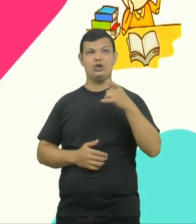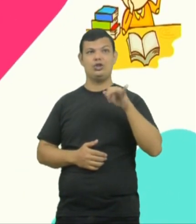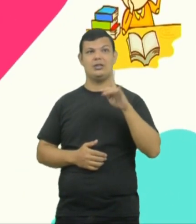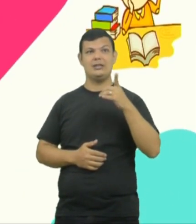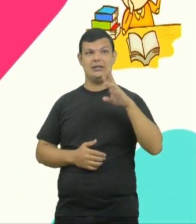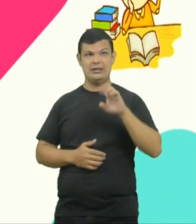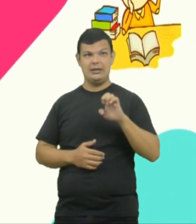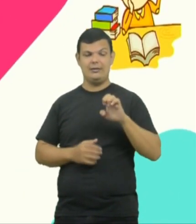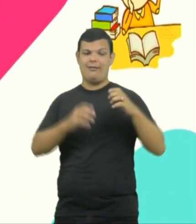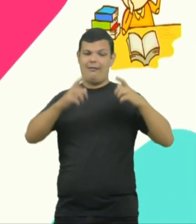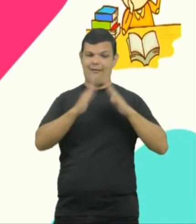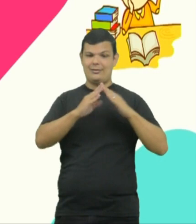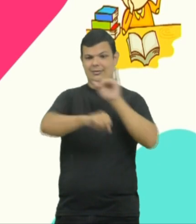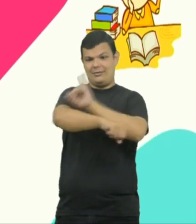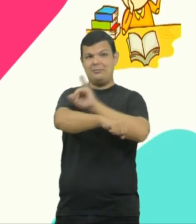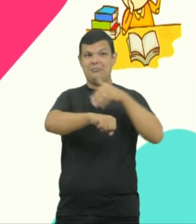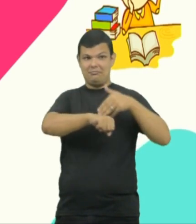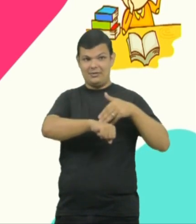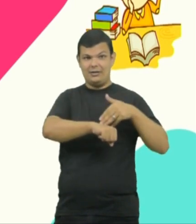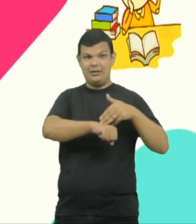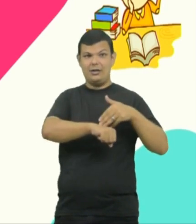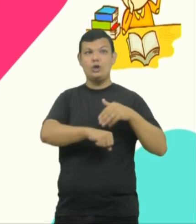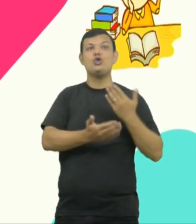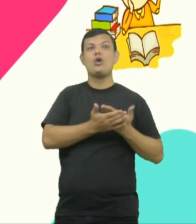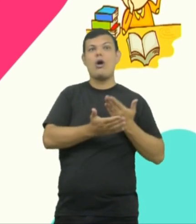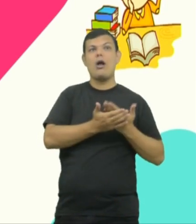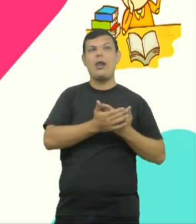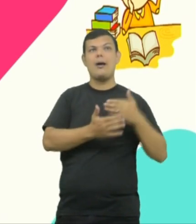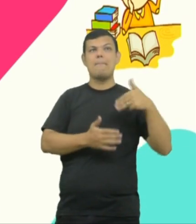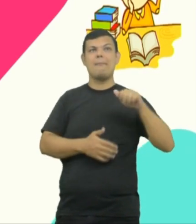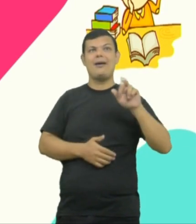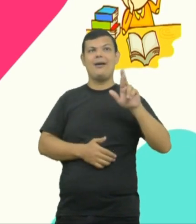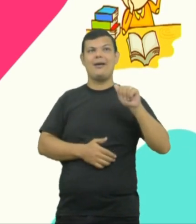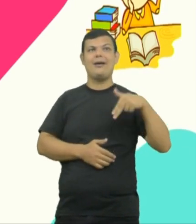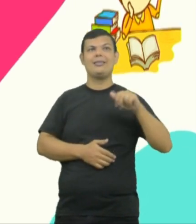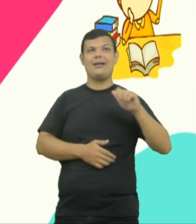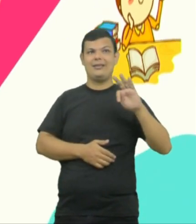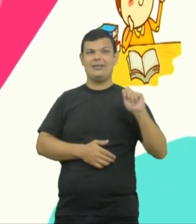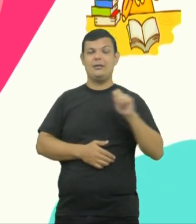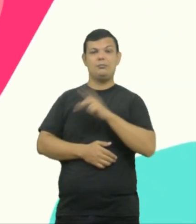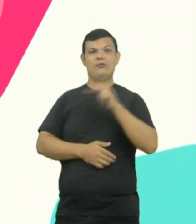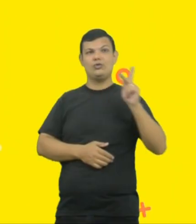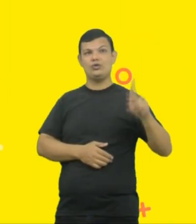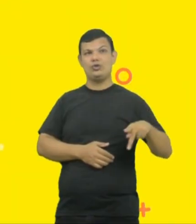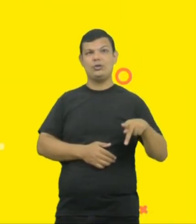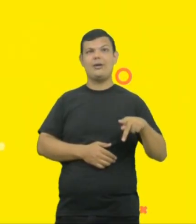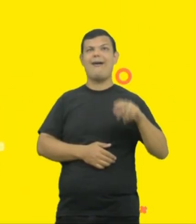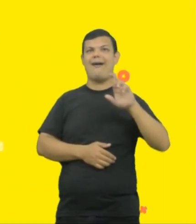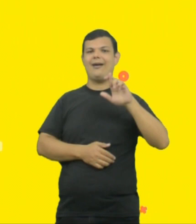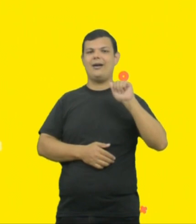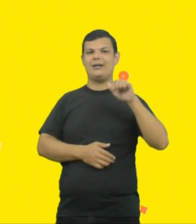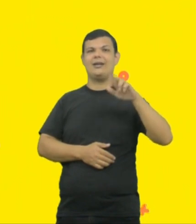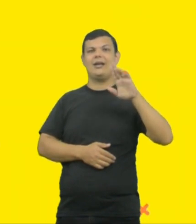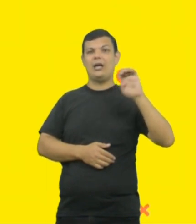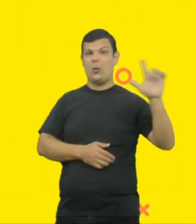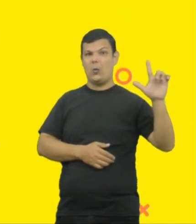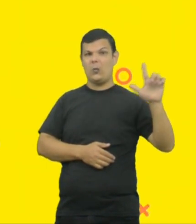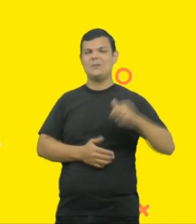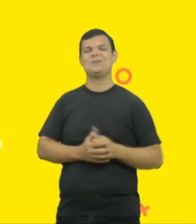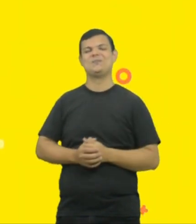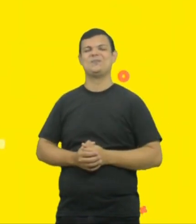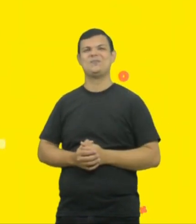Ela é conhecida mundialmente como a capital internacional do açaí. Você gosta de açaí? Lá tem muito açaí, tá bom? Bom, vem